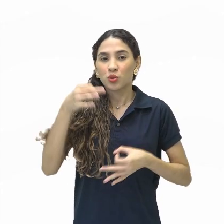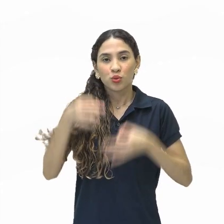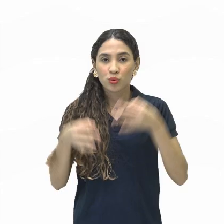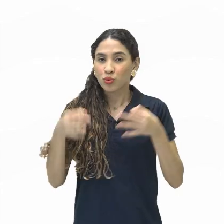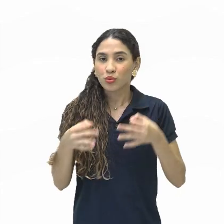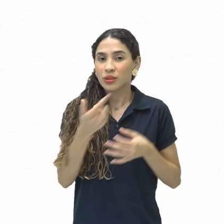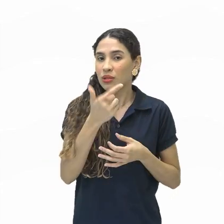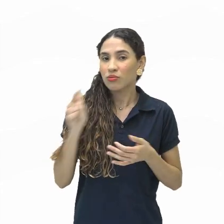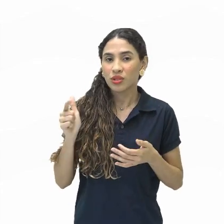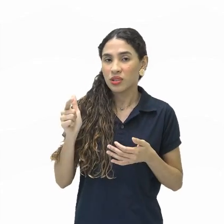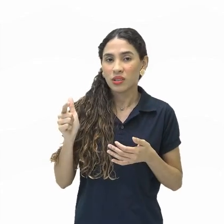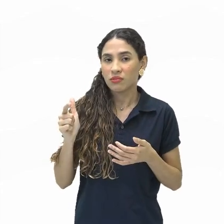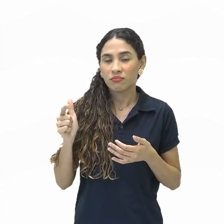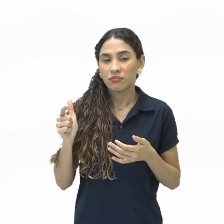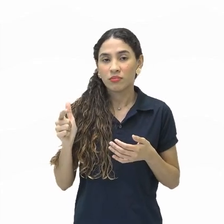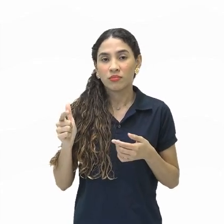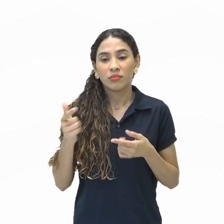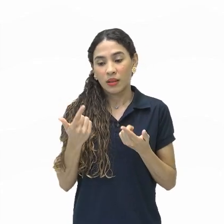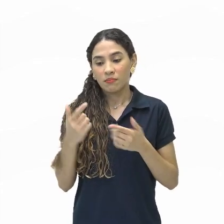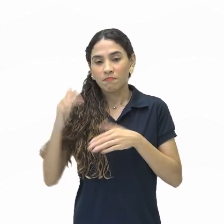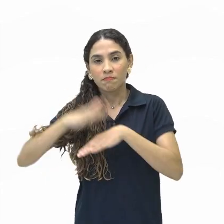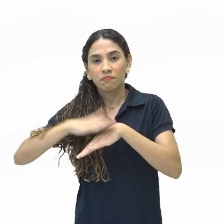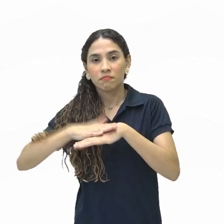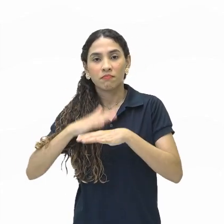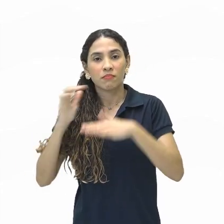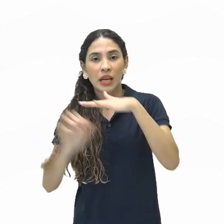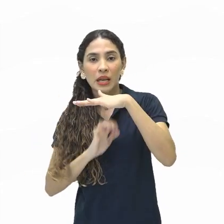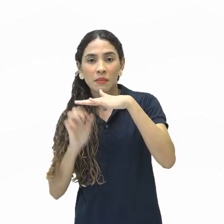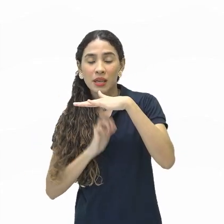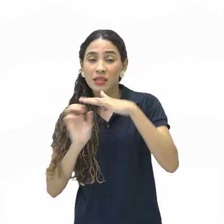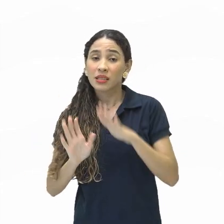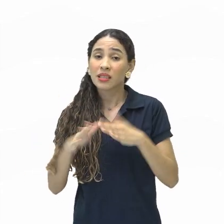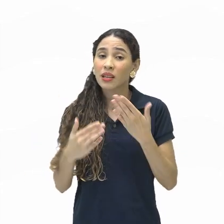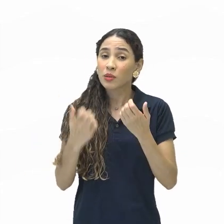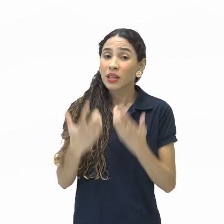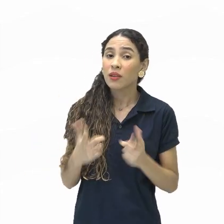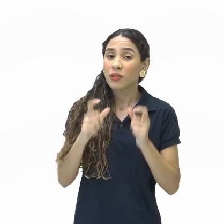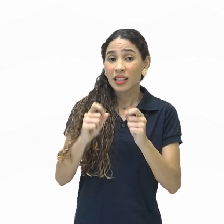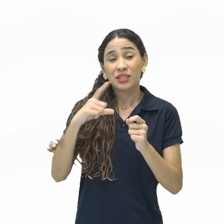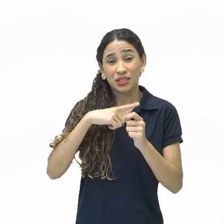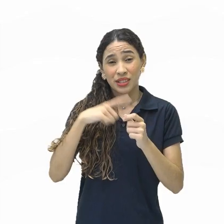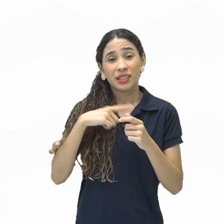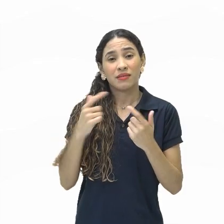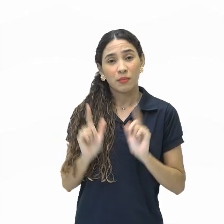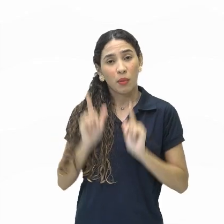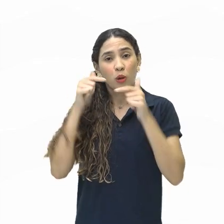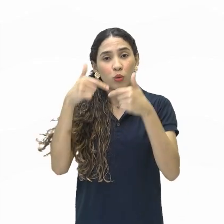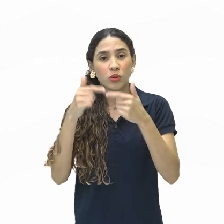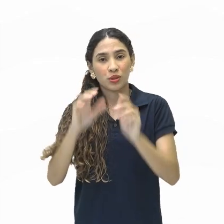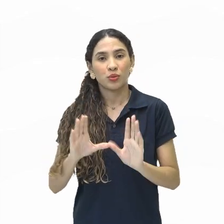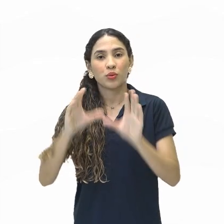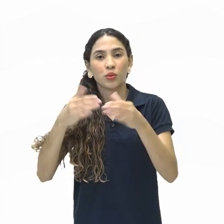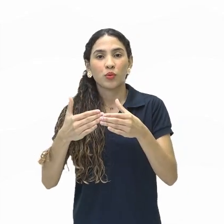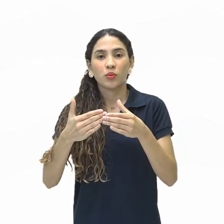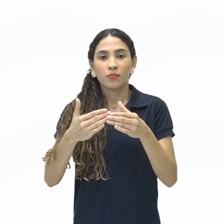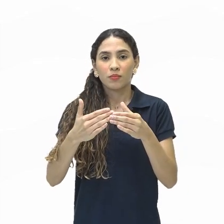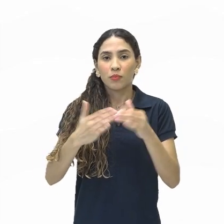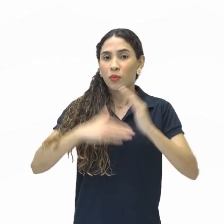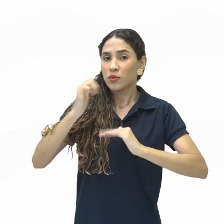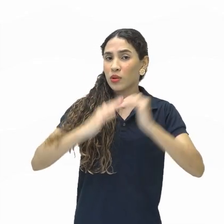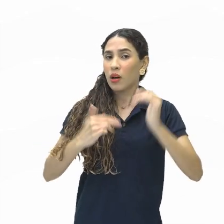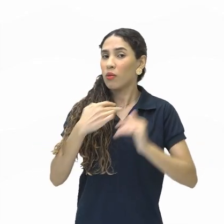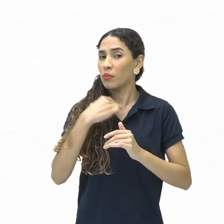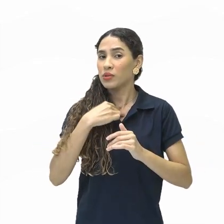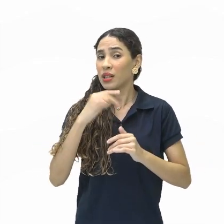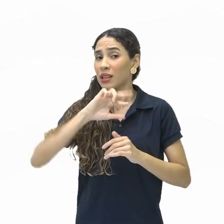ele desempenhava naquela empresa. Então, aí ele falava que tinha que ter essa luta de classe, o trabalhador não podia, né? E não era